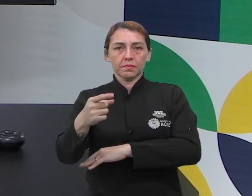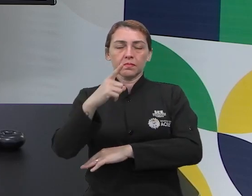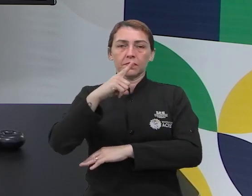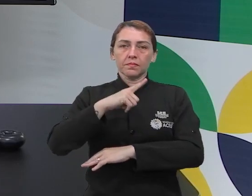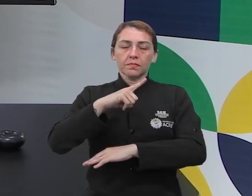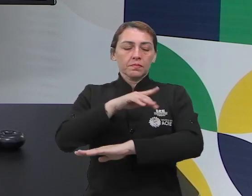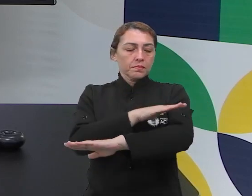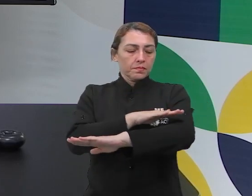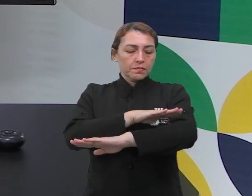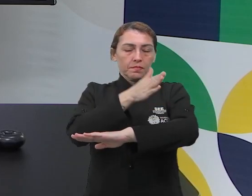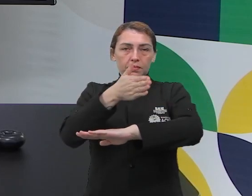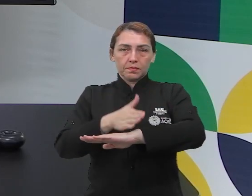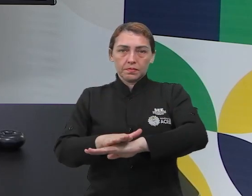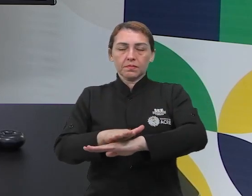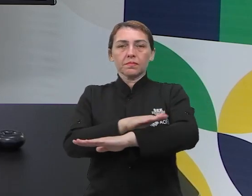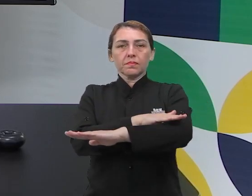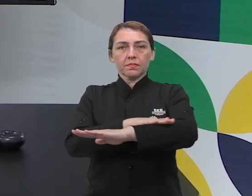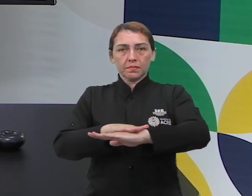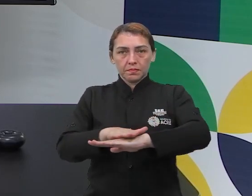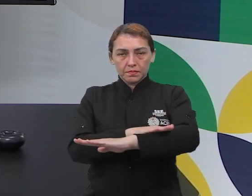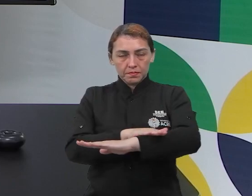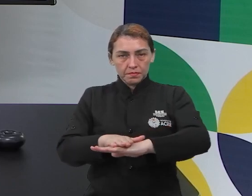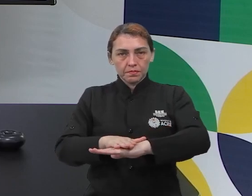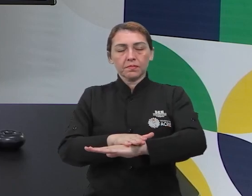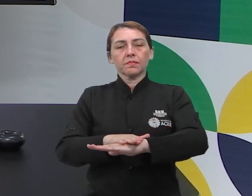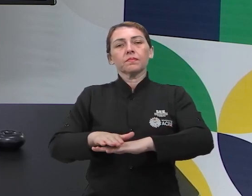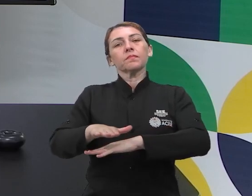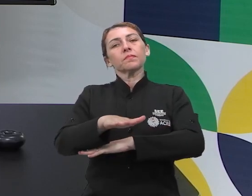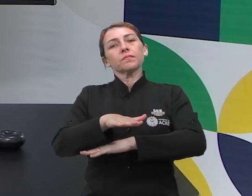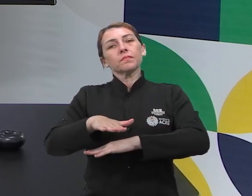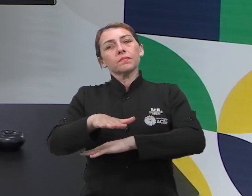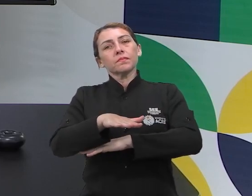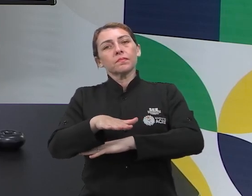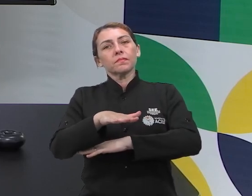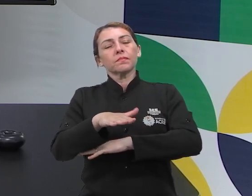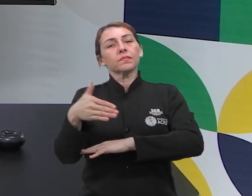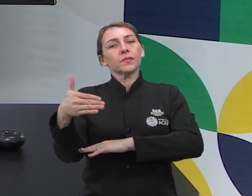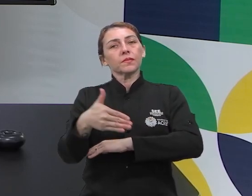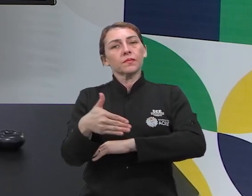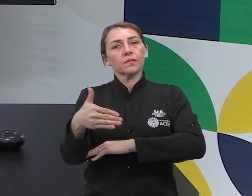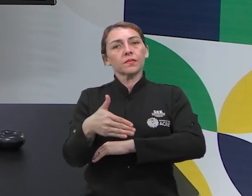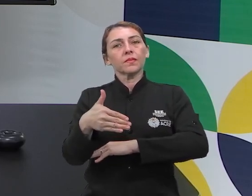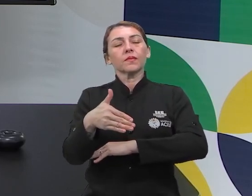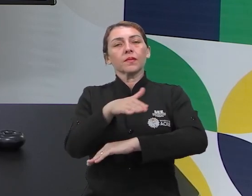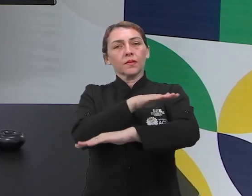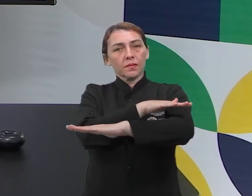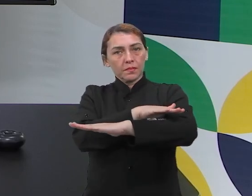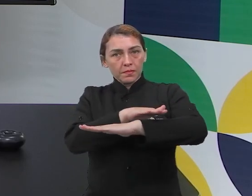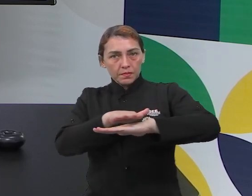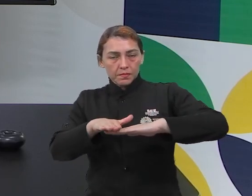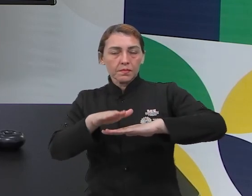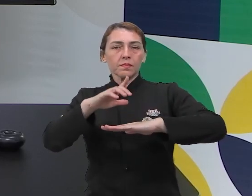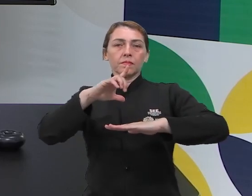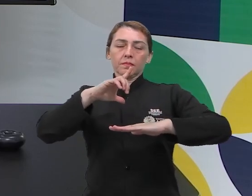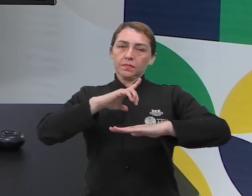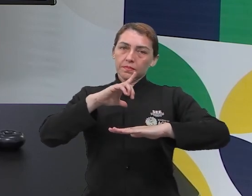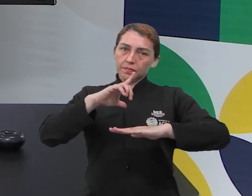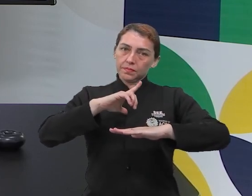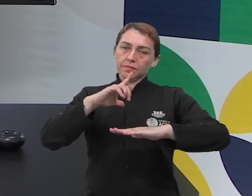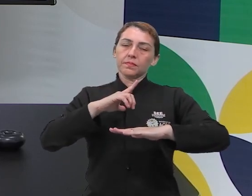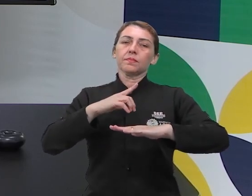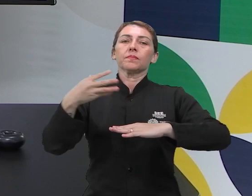os planaltos, a planície, que é a área aí mais contínua e mais plana, né, que recebe